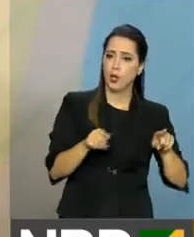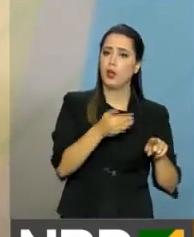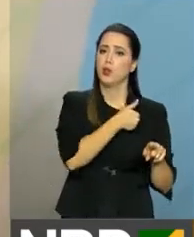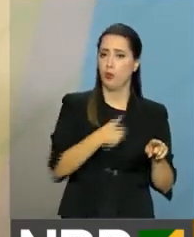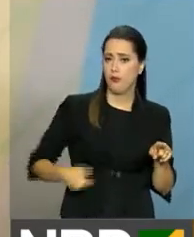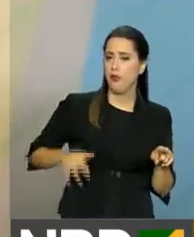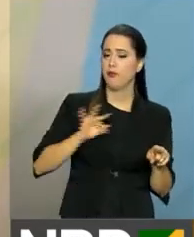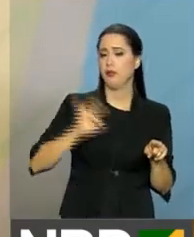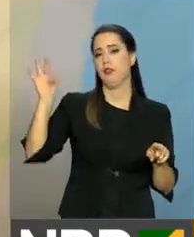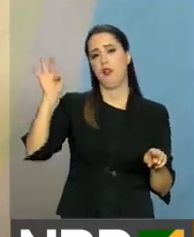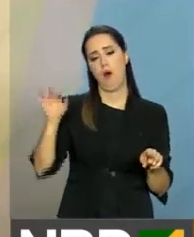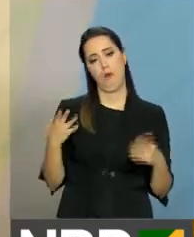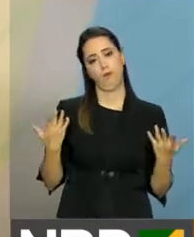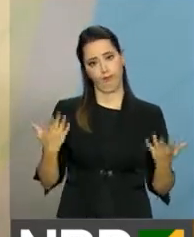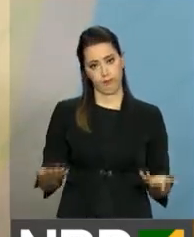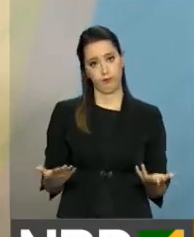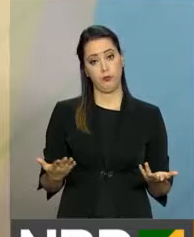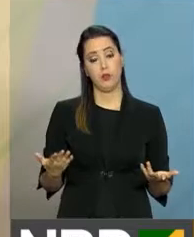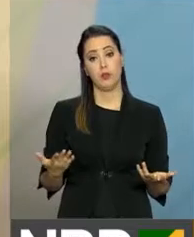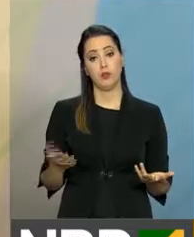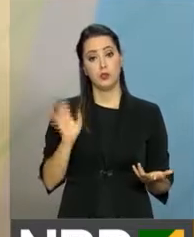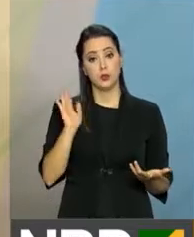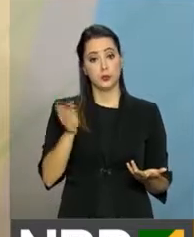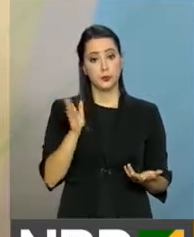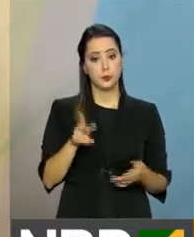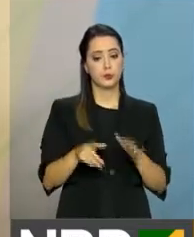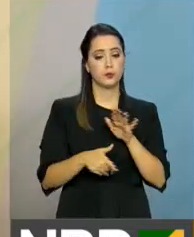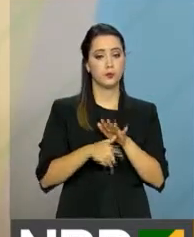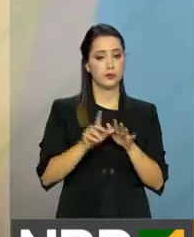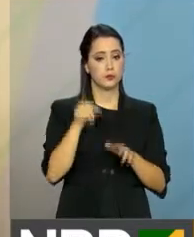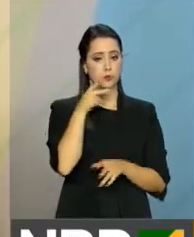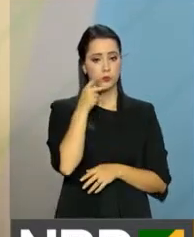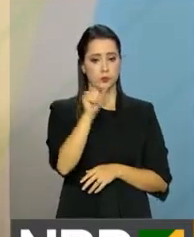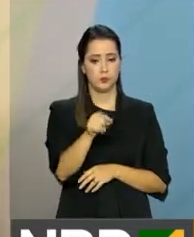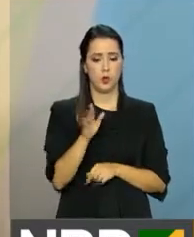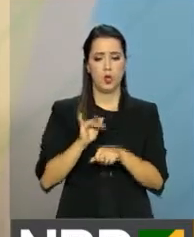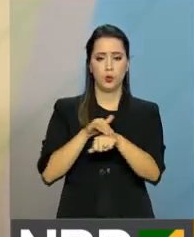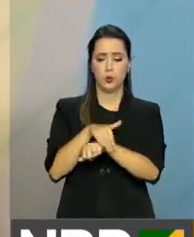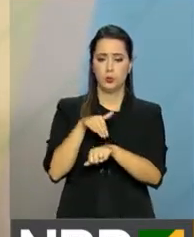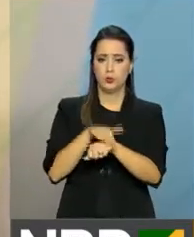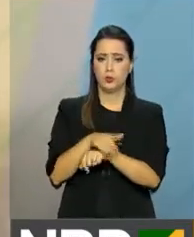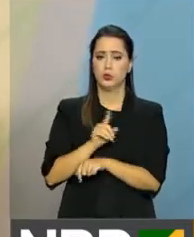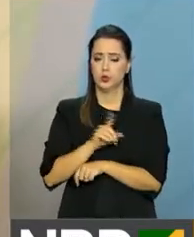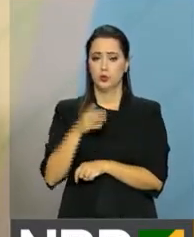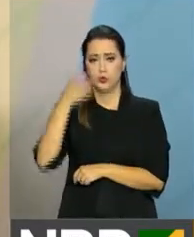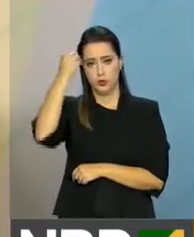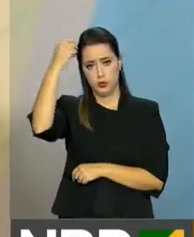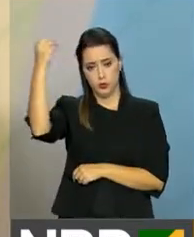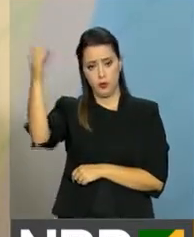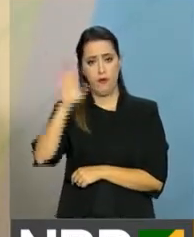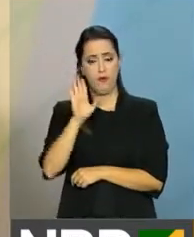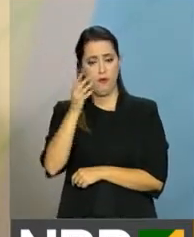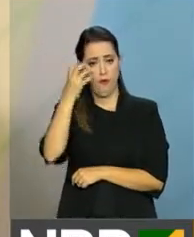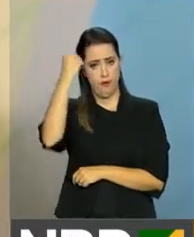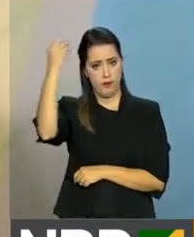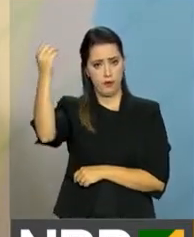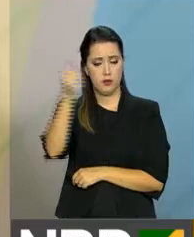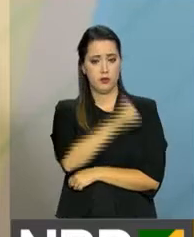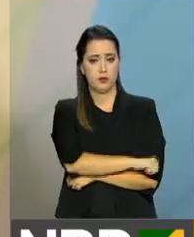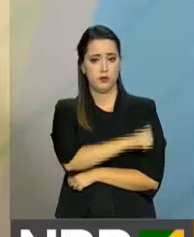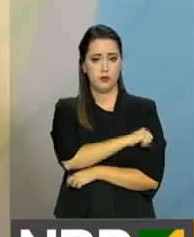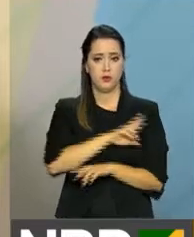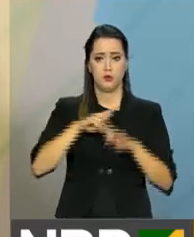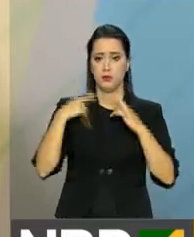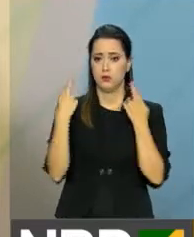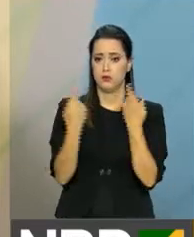federal que está fazendo ainda agora mas a à noite o voo rio de janeiro mas há exatamente à noite para uma reunião